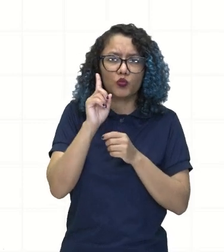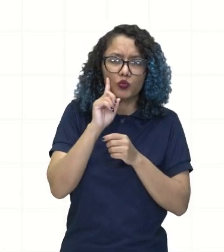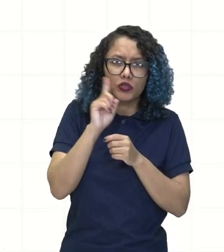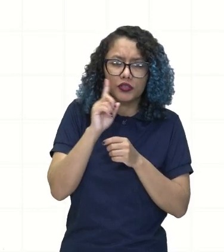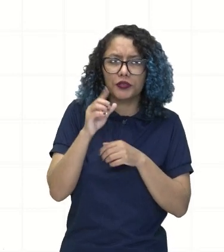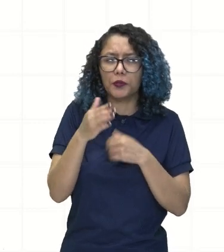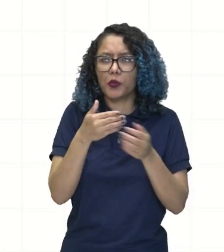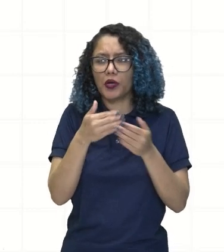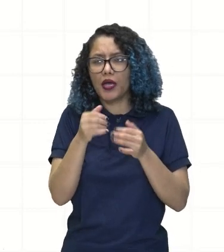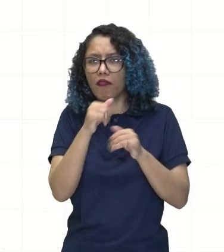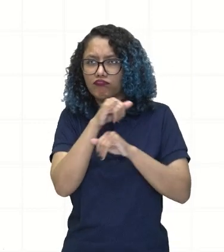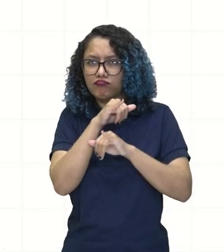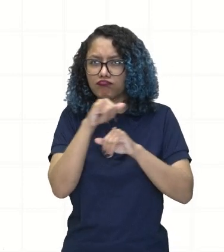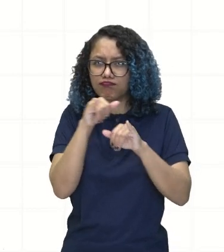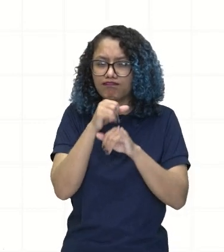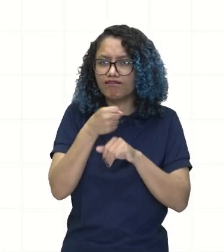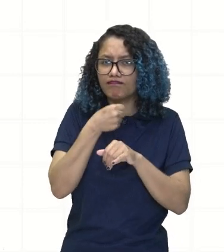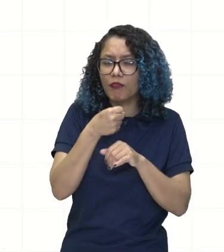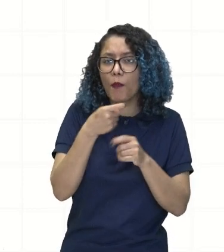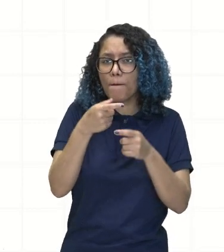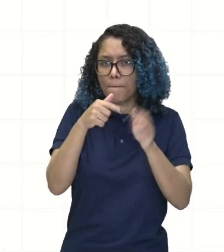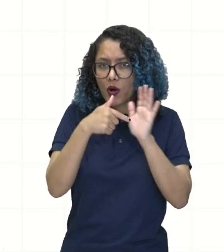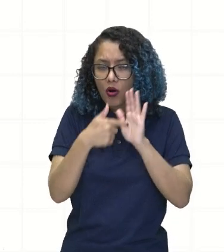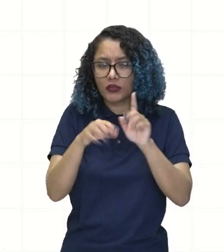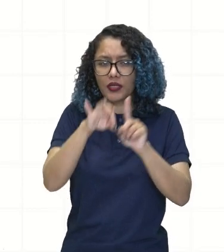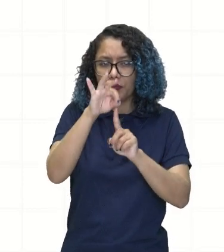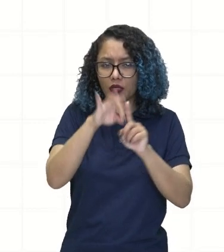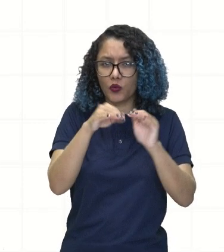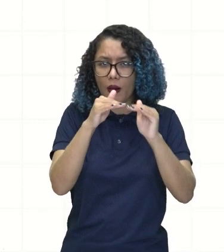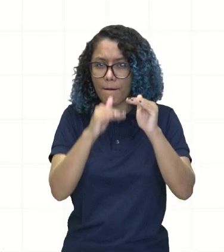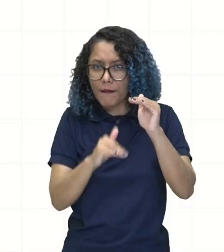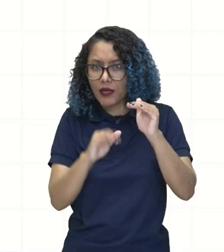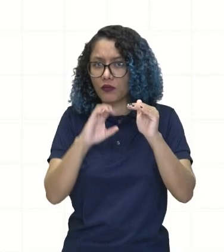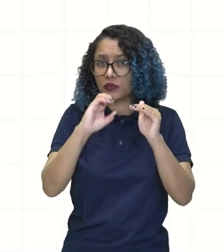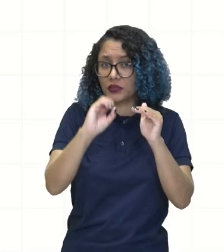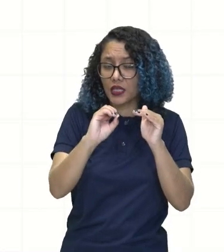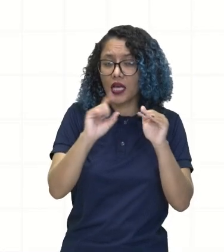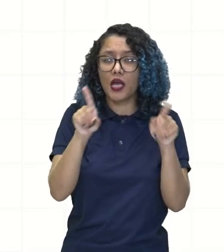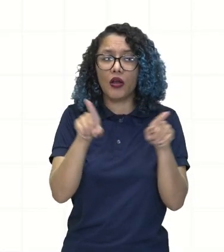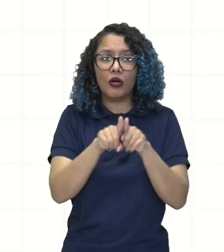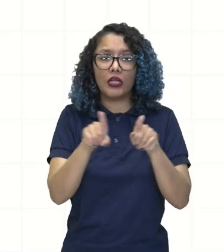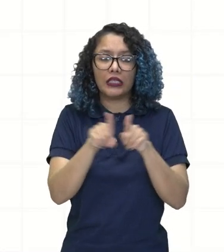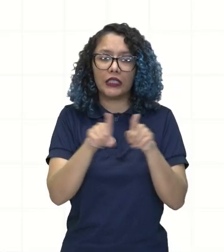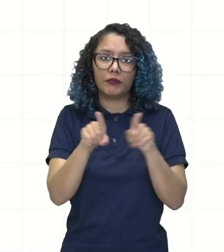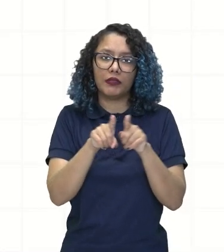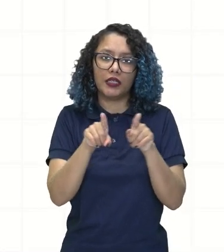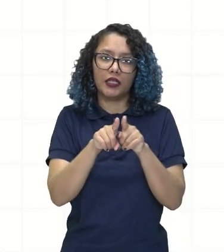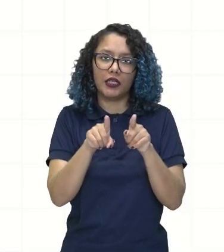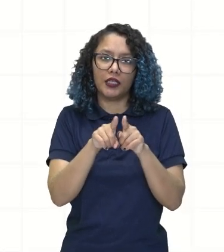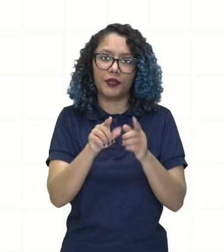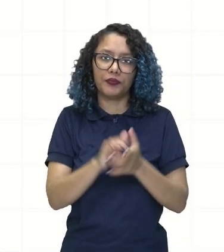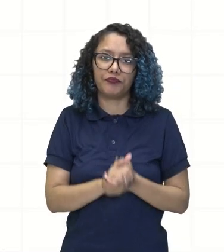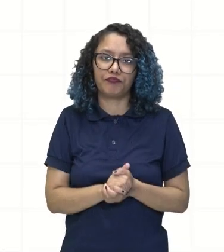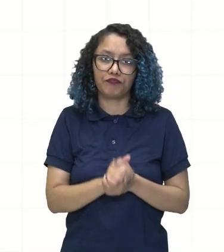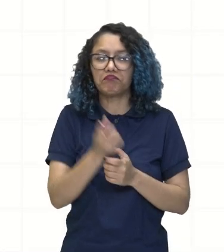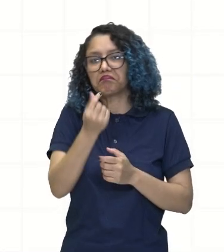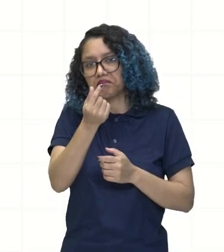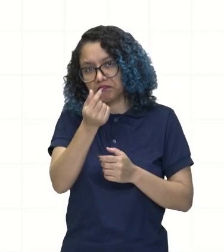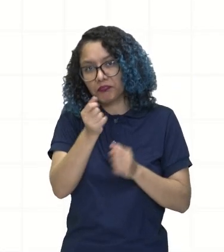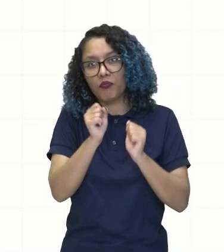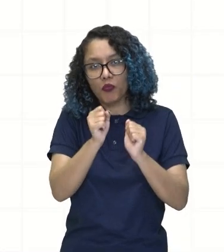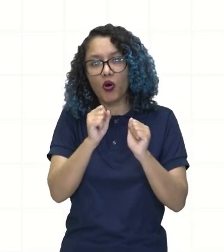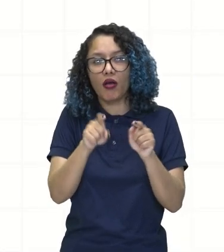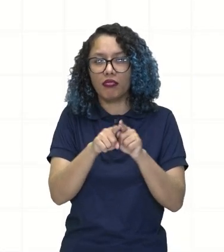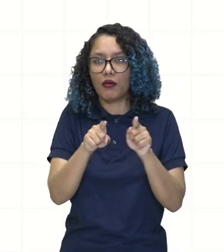ver, vai mostrar ali uma temperatura abaixo de zero, vai mostrar ali, né, uma relação monetária, né, de